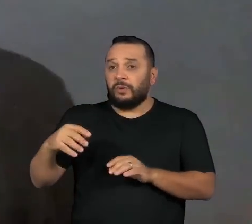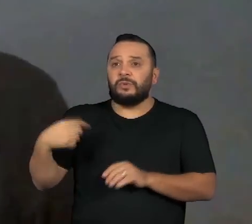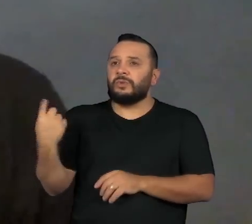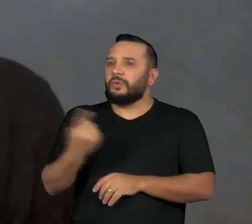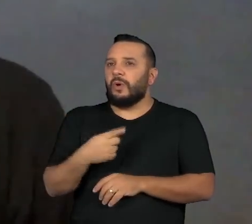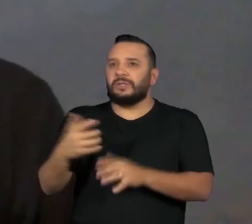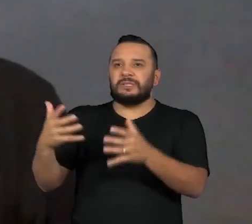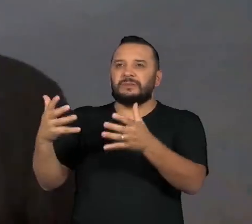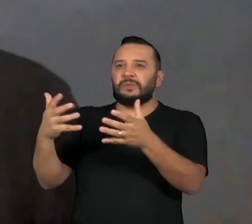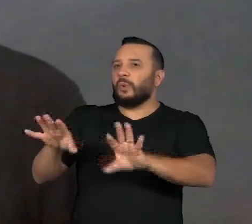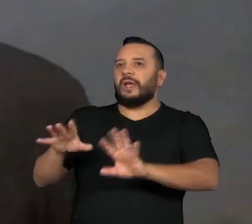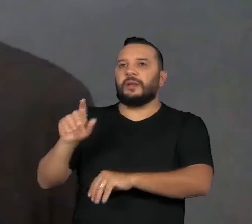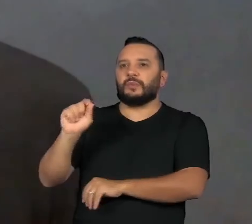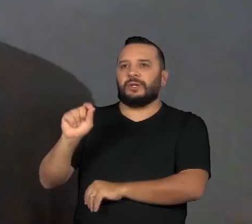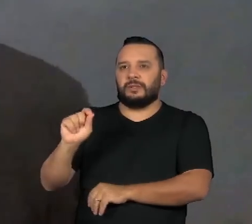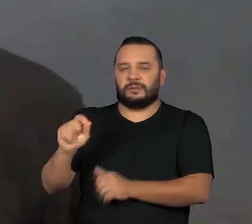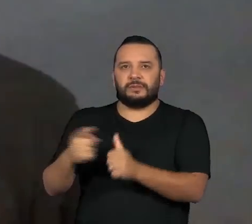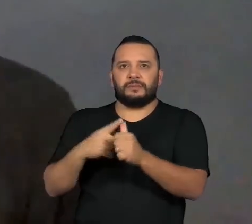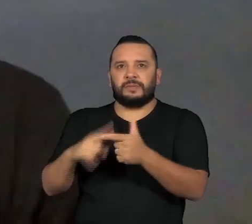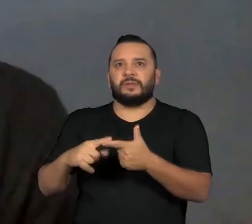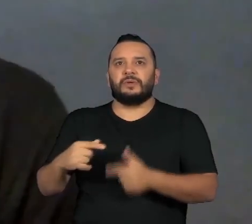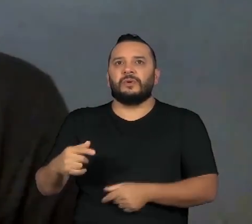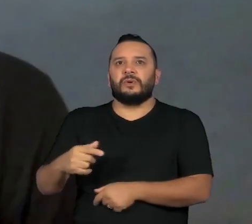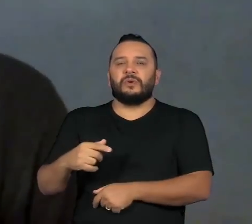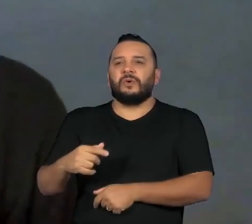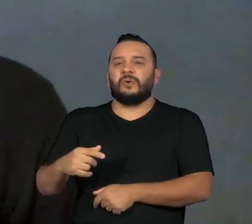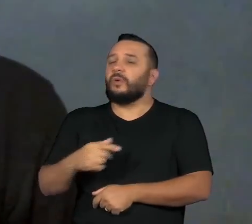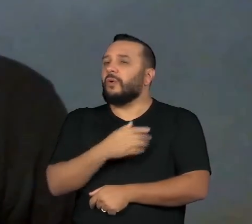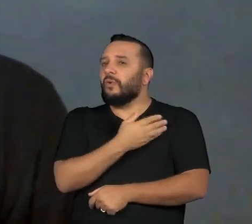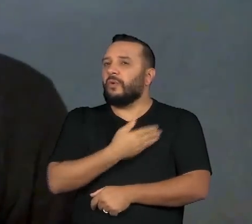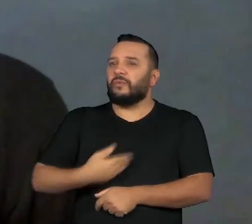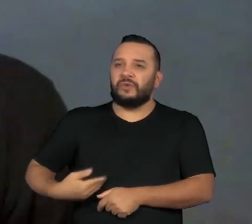gente, quais governantes nós não queremos para a gente.